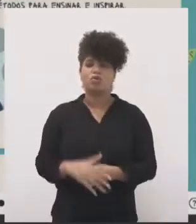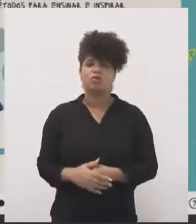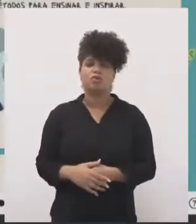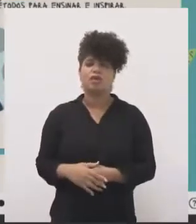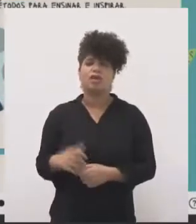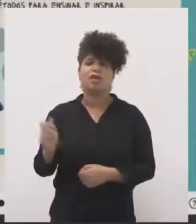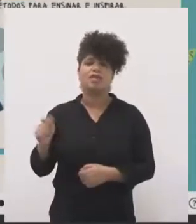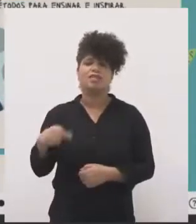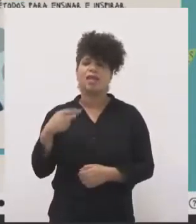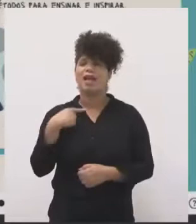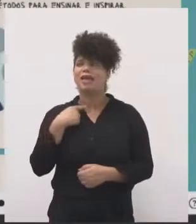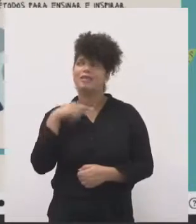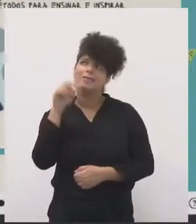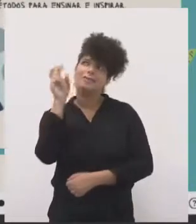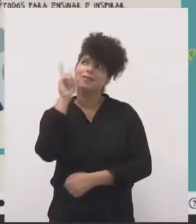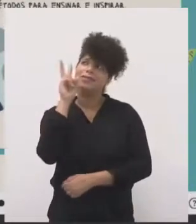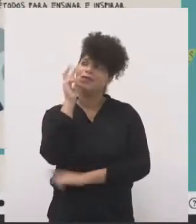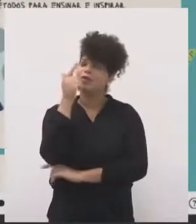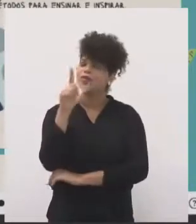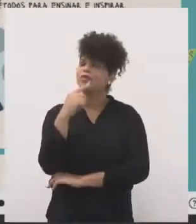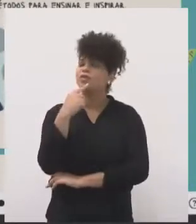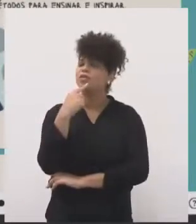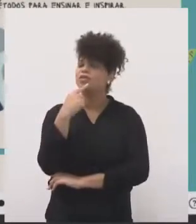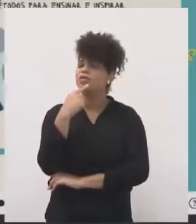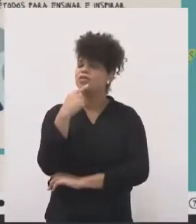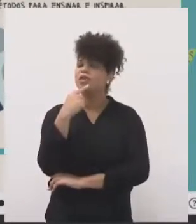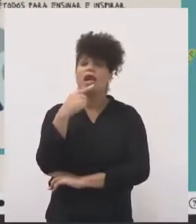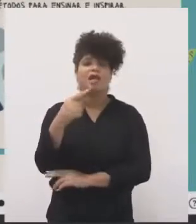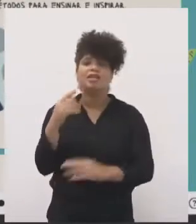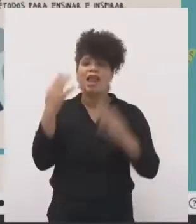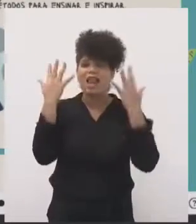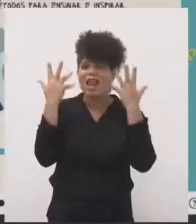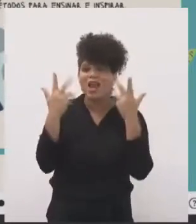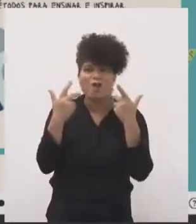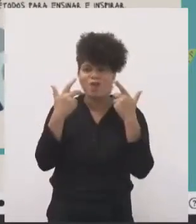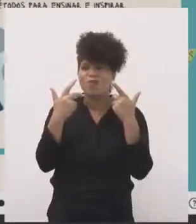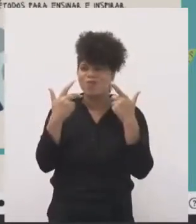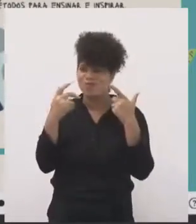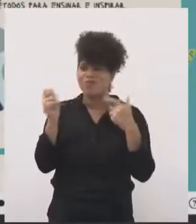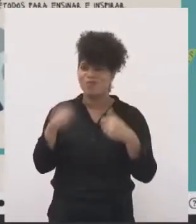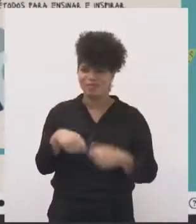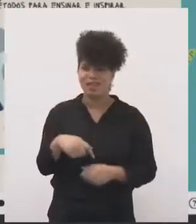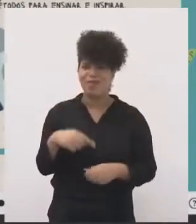dinossauro, eu posso contar a história de um leão,